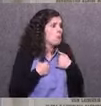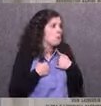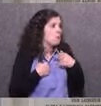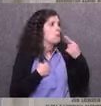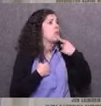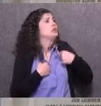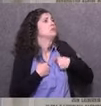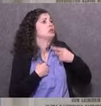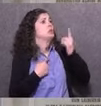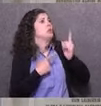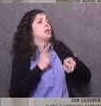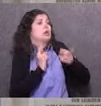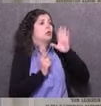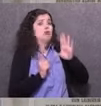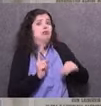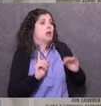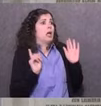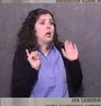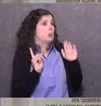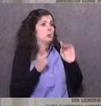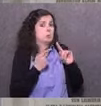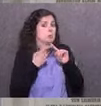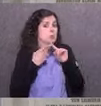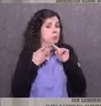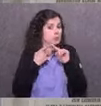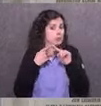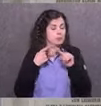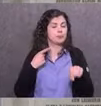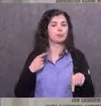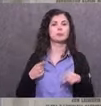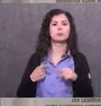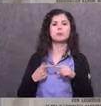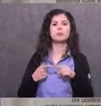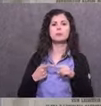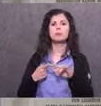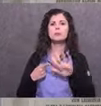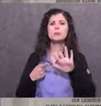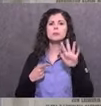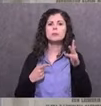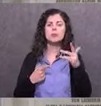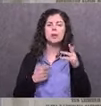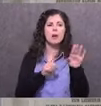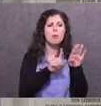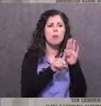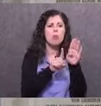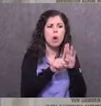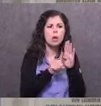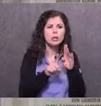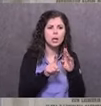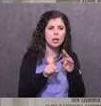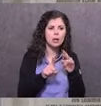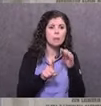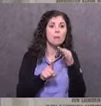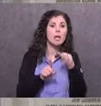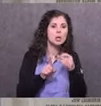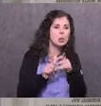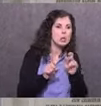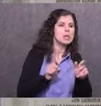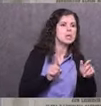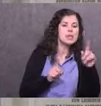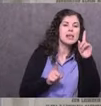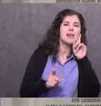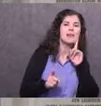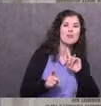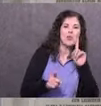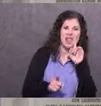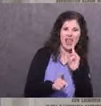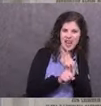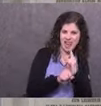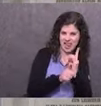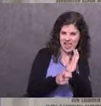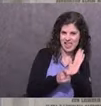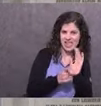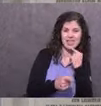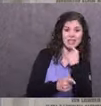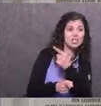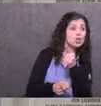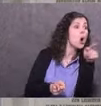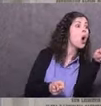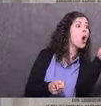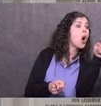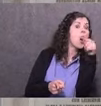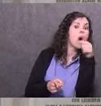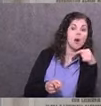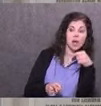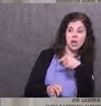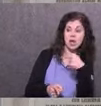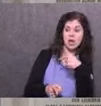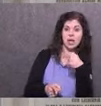dizes. Dirigindo-se para a porta, foi visto por outra criada que disse aos circunstantes: